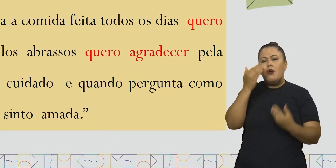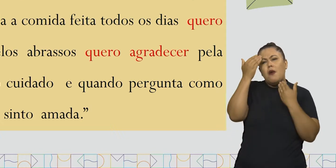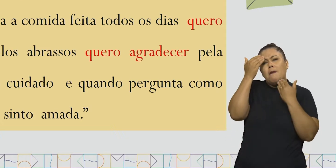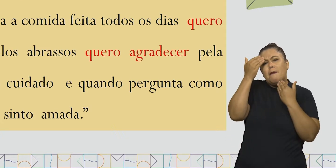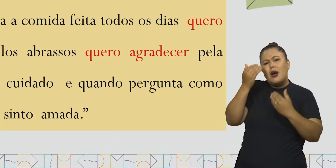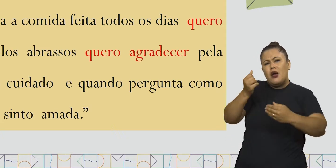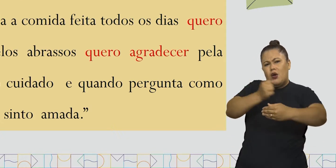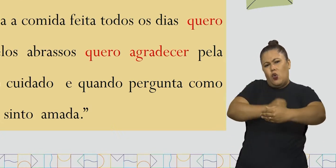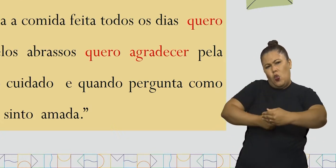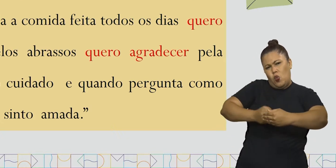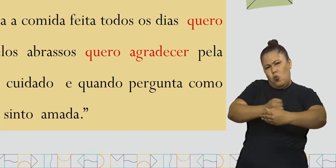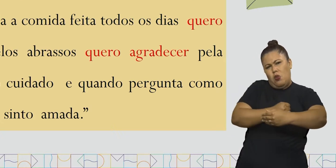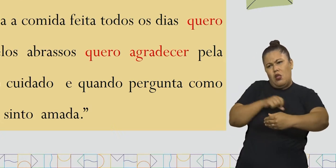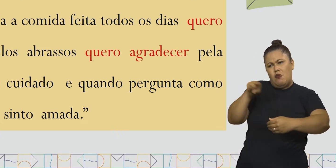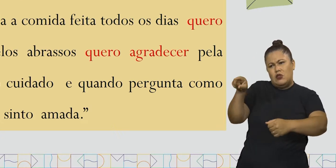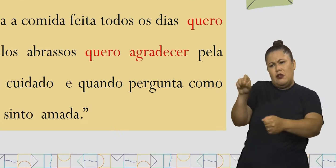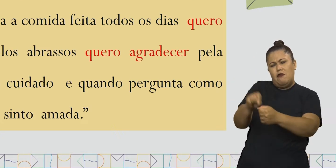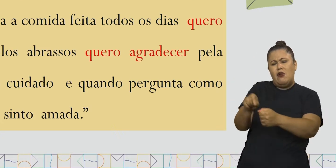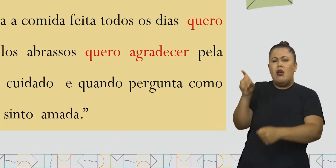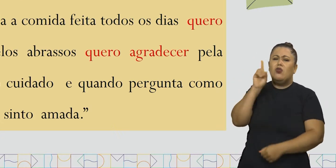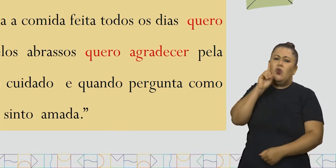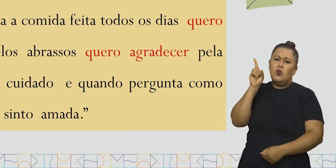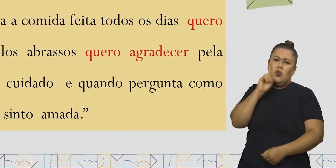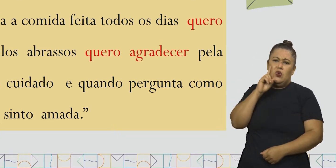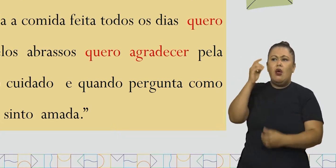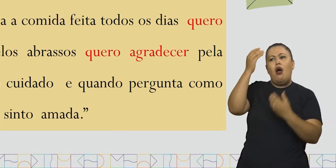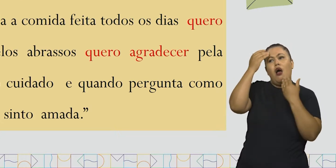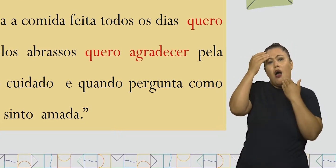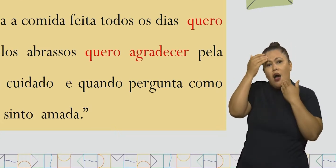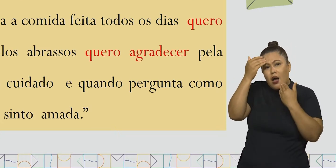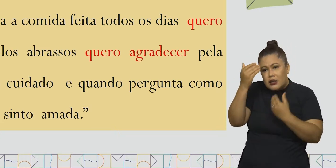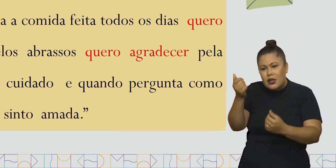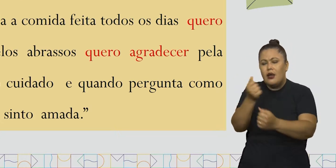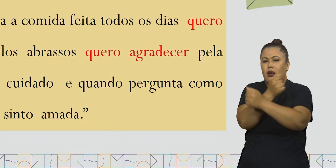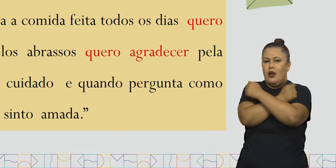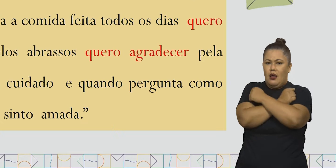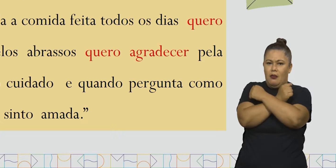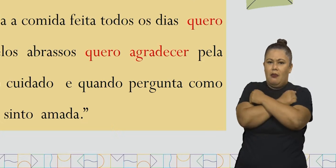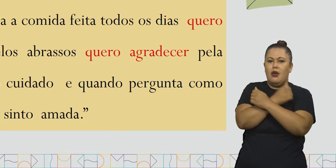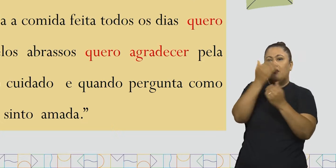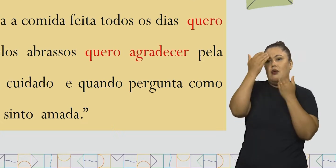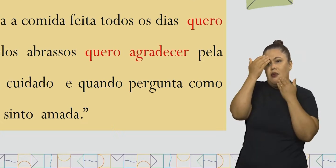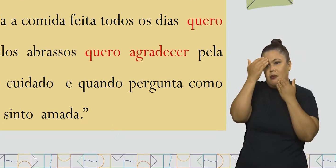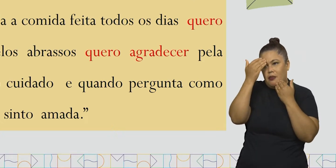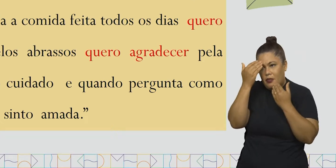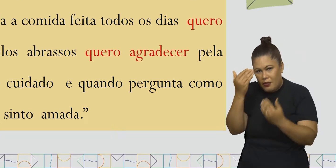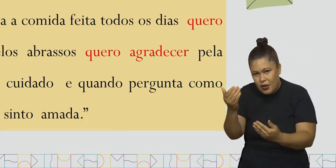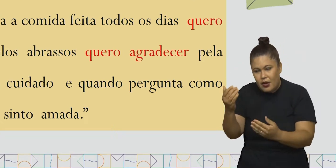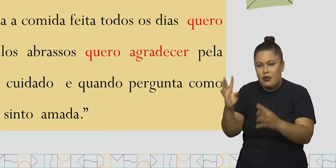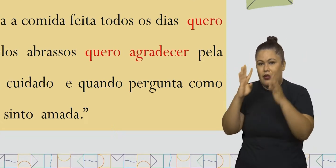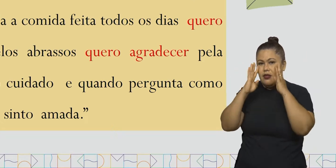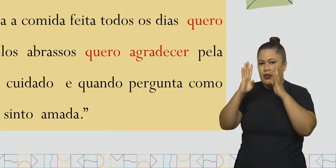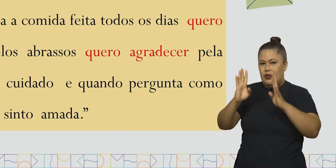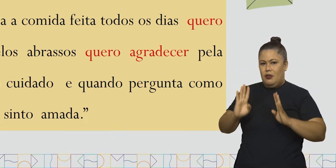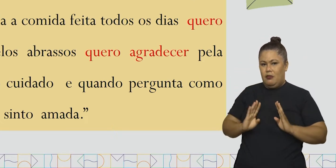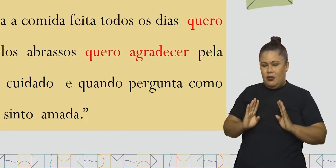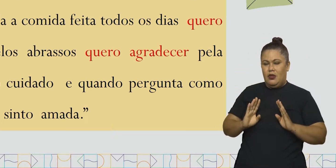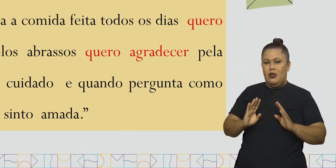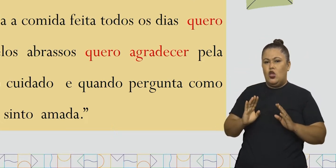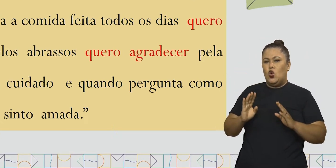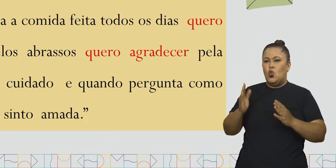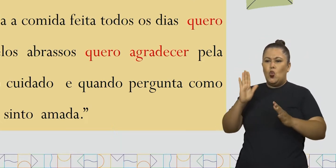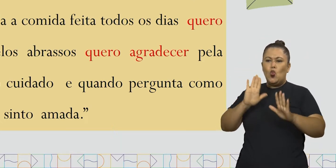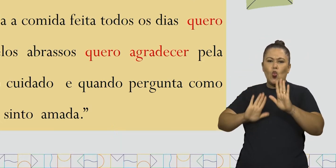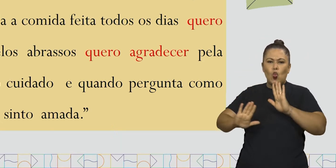pela comida feita todos os dias. Quero agradecer pelos abraços. Quero agradecer pela atenção,